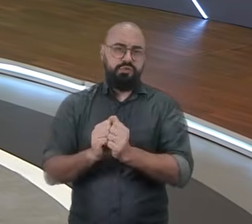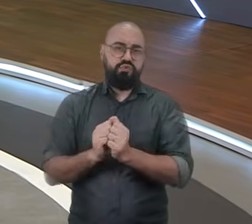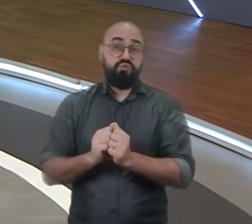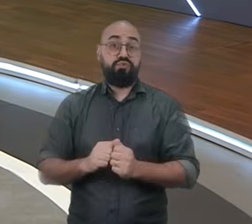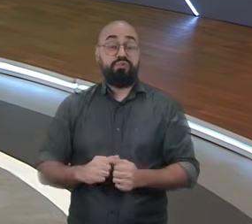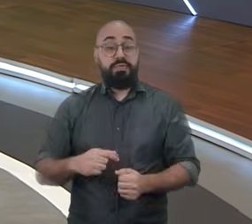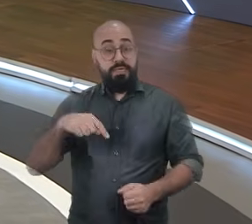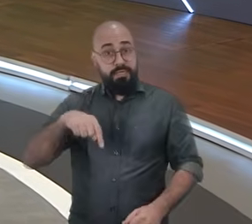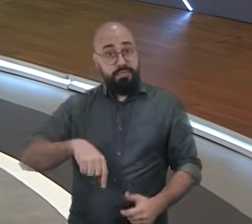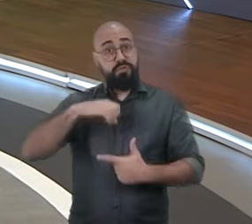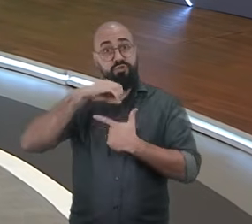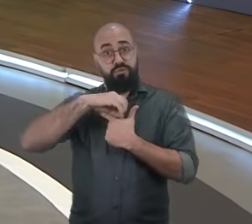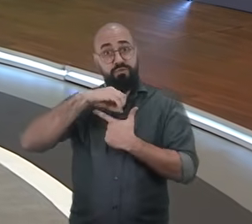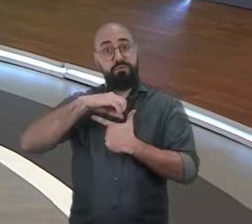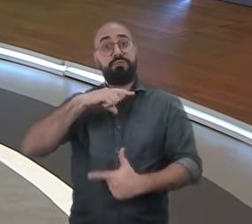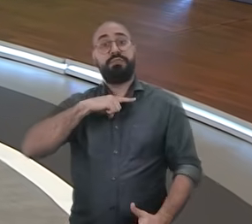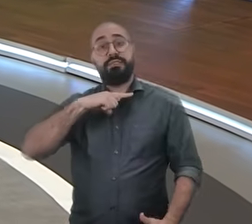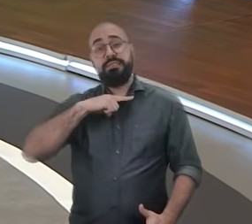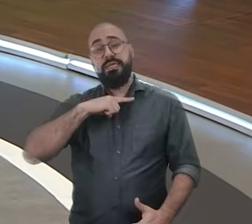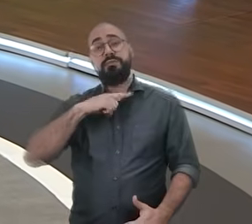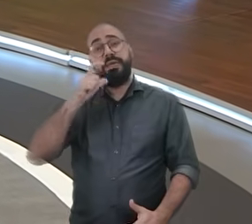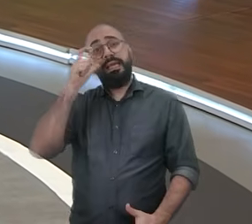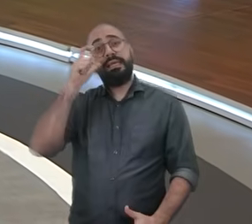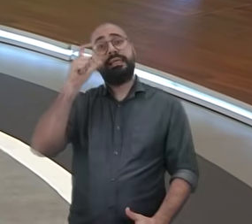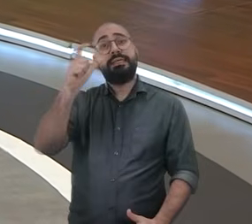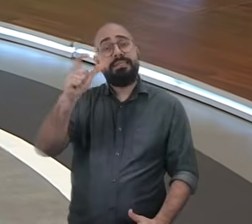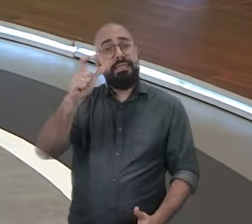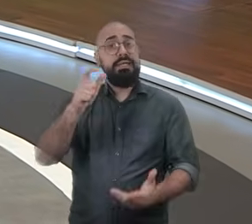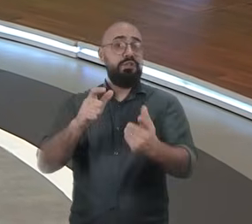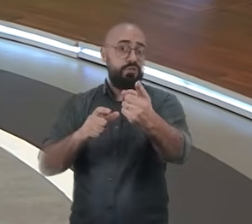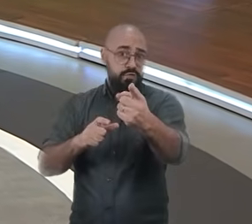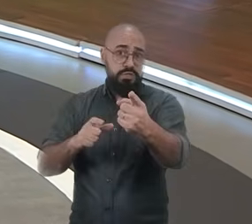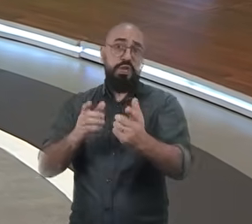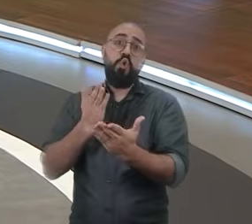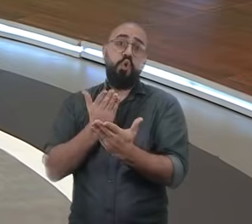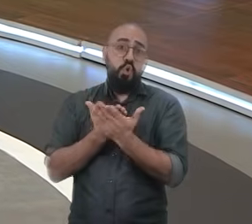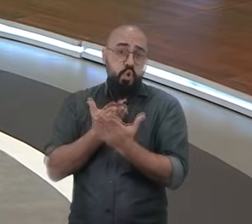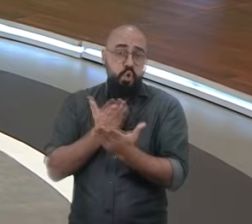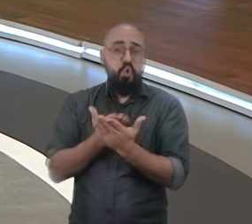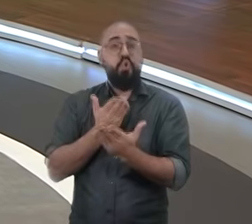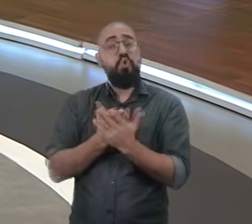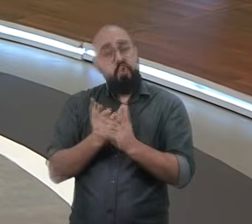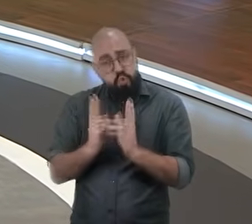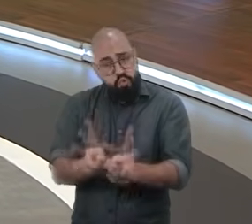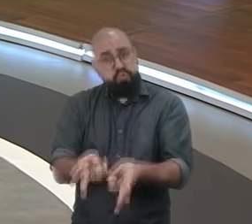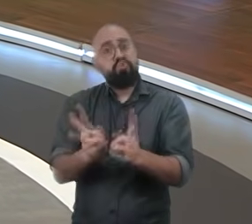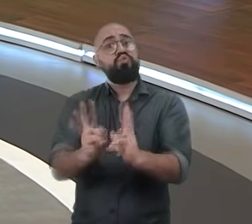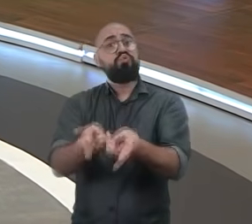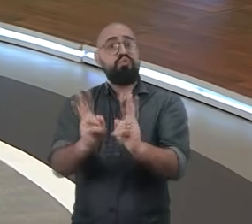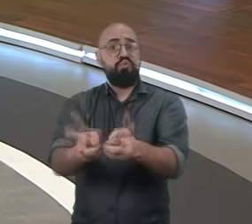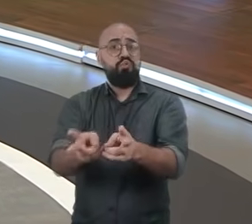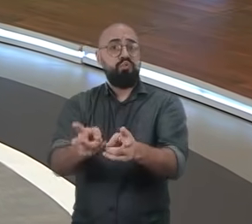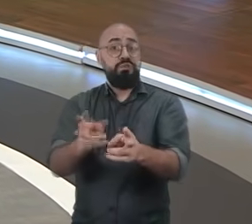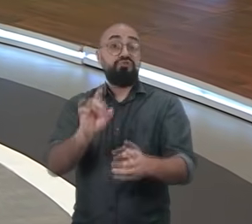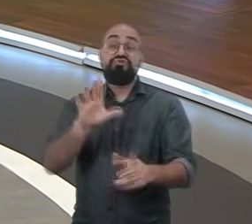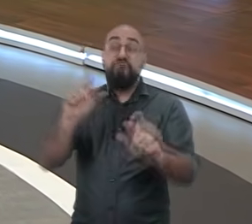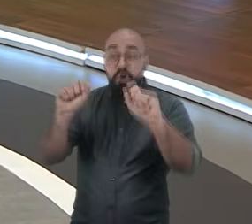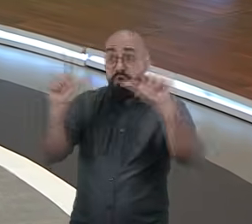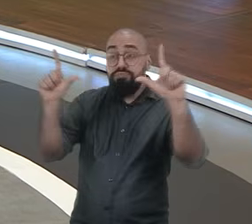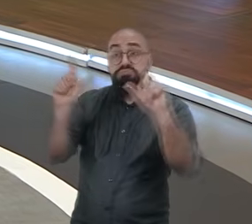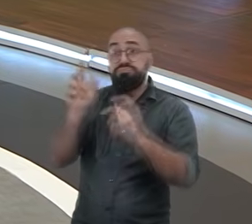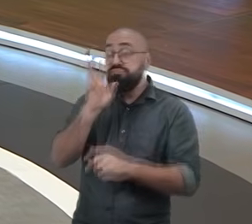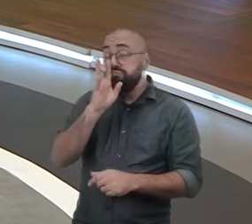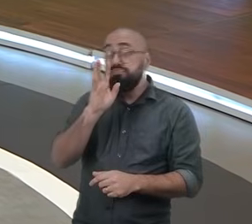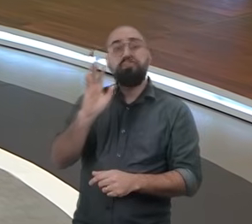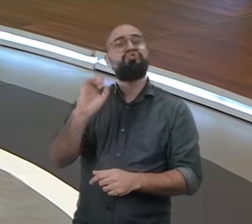Tempo, nós temos, na verdade, o grande interesse que você continue aprendendo mais sobre a palavra de Deus, porque essa palavra